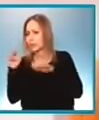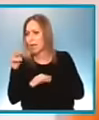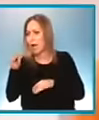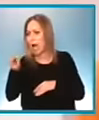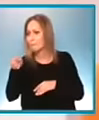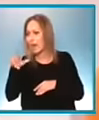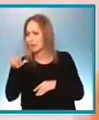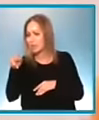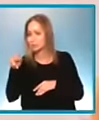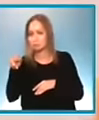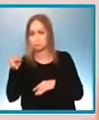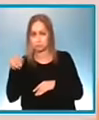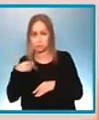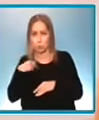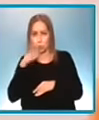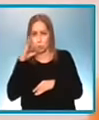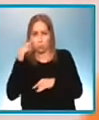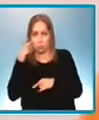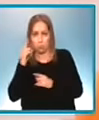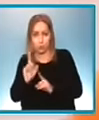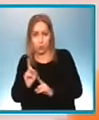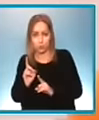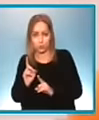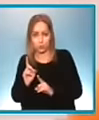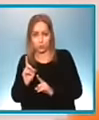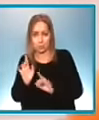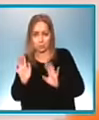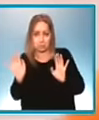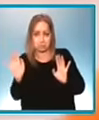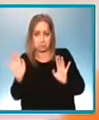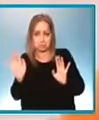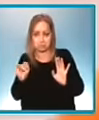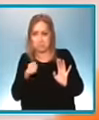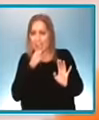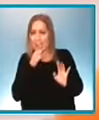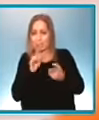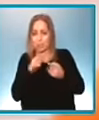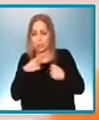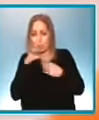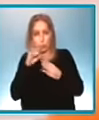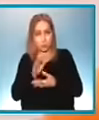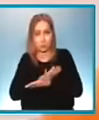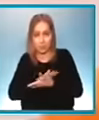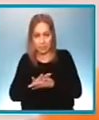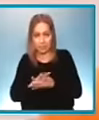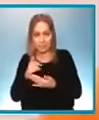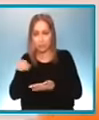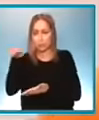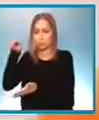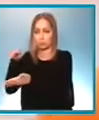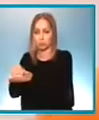fazia menor ideia quem era, nem que aquela canta, nem nada. E pronto, eu pus